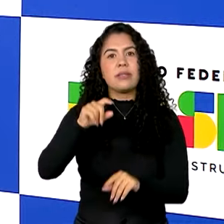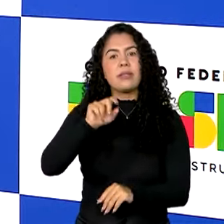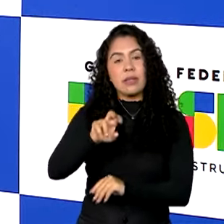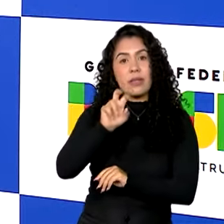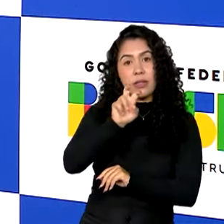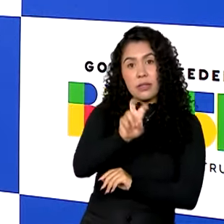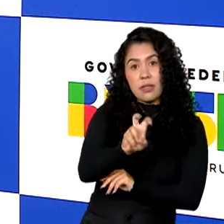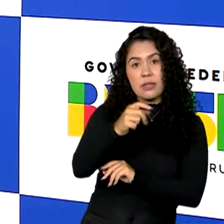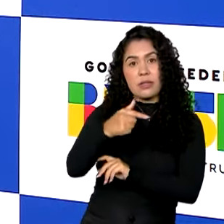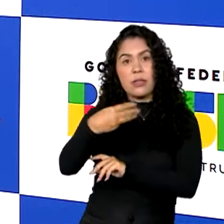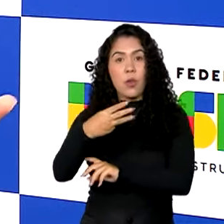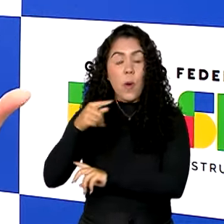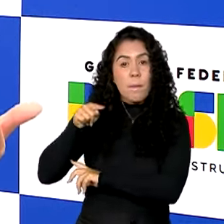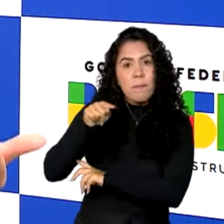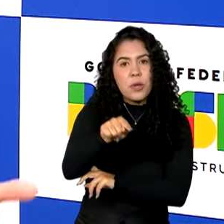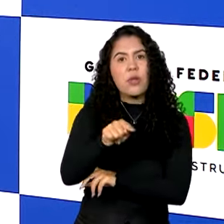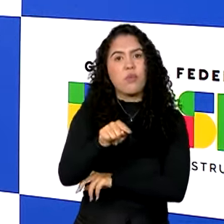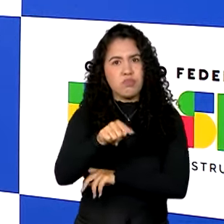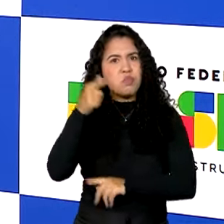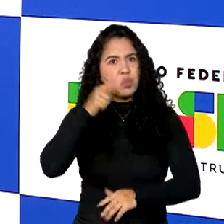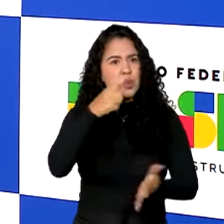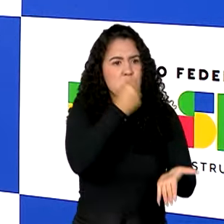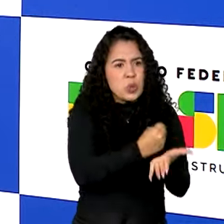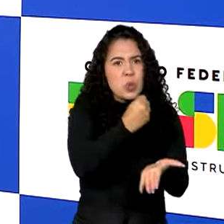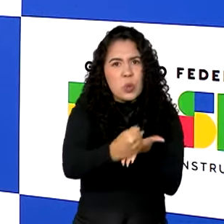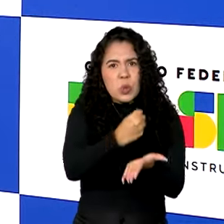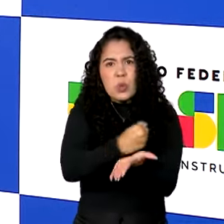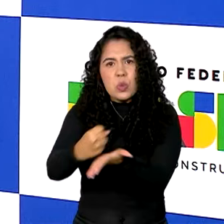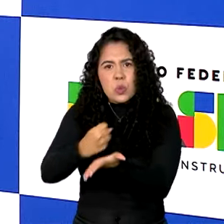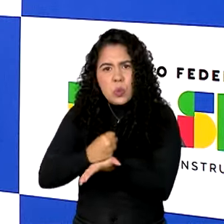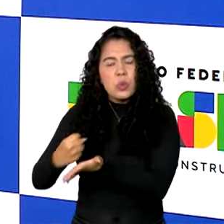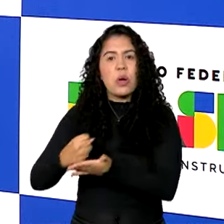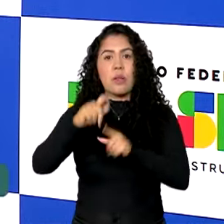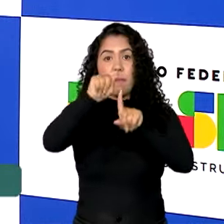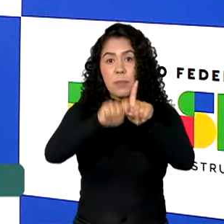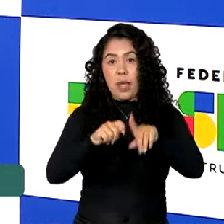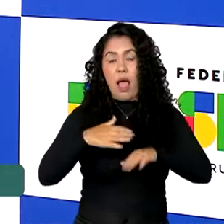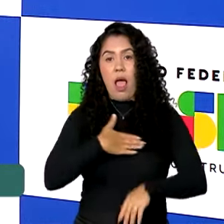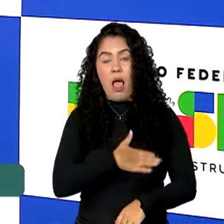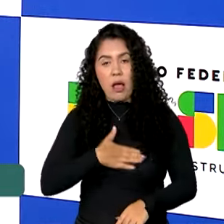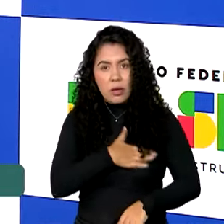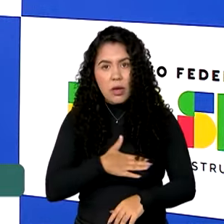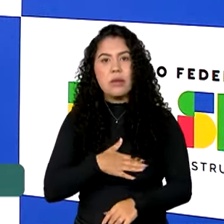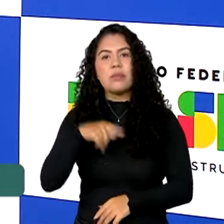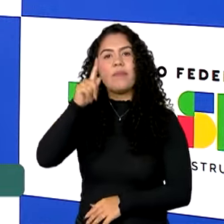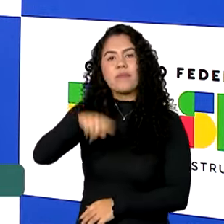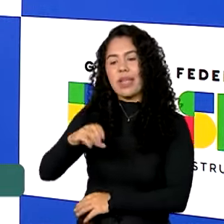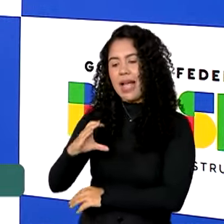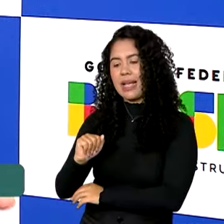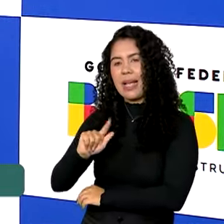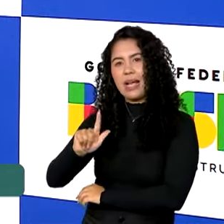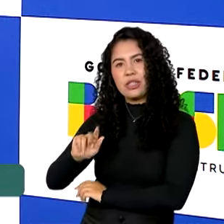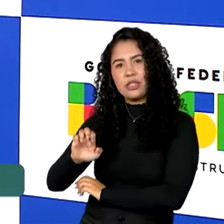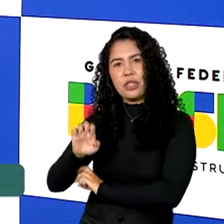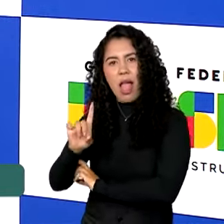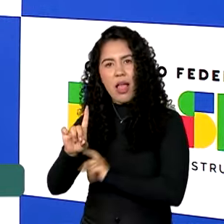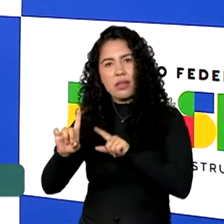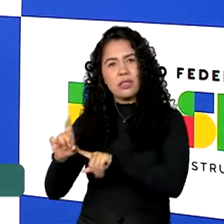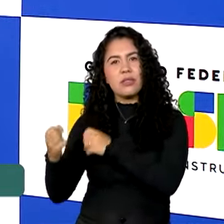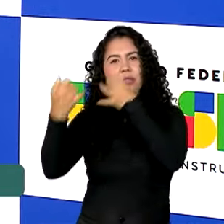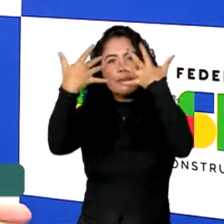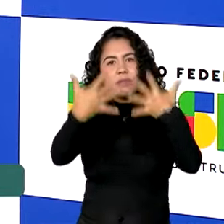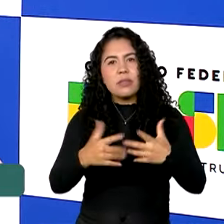232.500 empregos com carteira assinada em agosto, segundo dados divulgados pelo novo CAGED, o Cadastro Geral